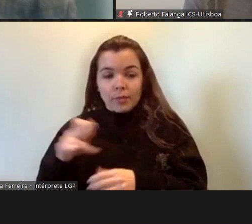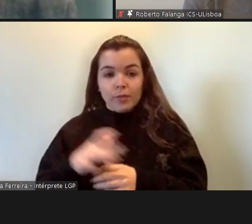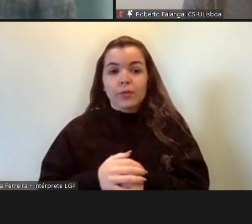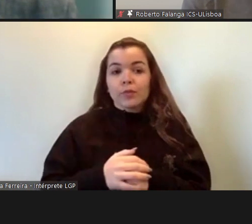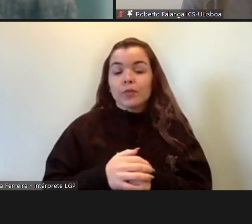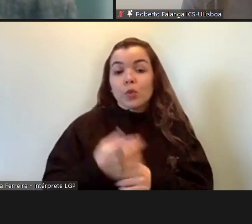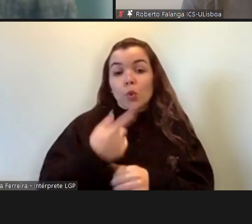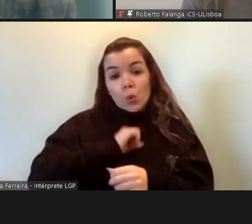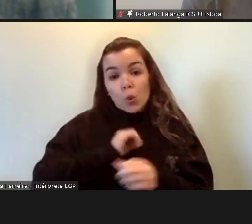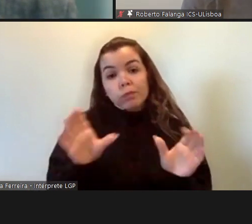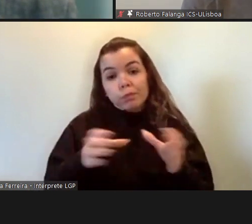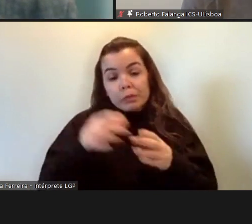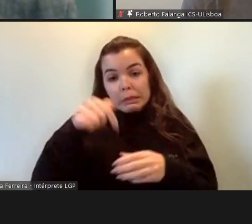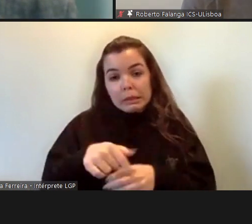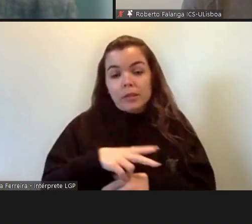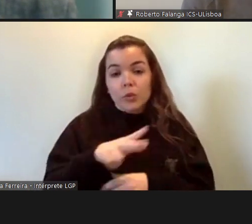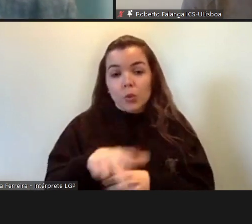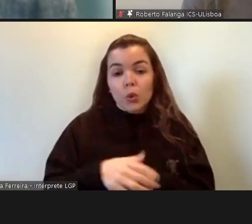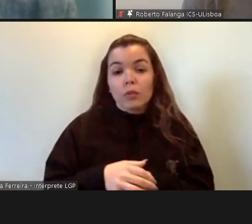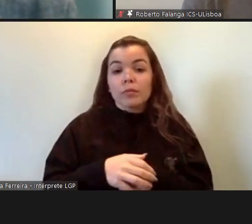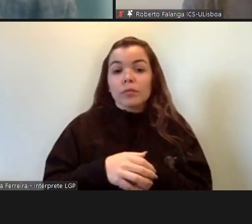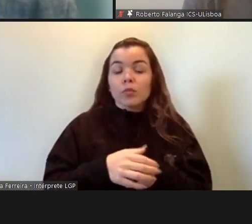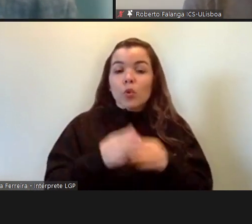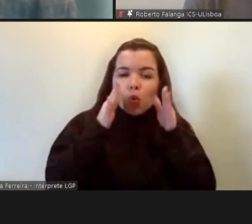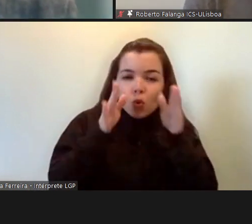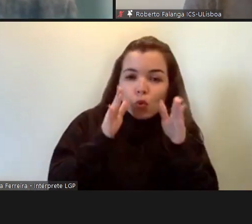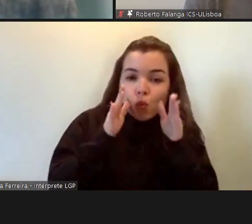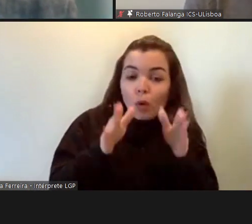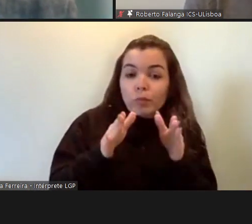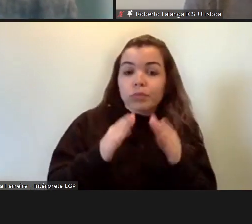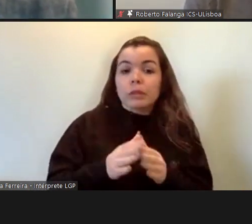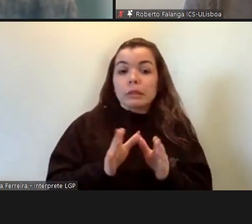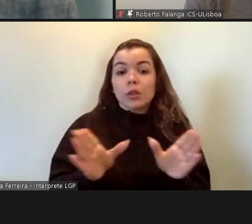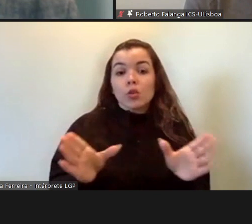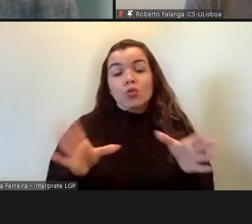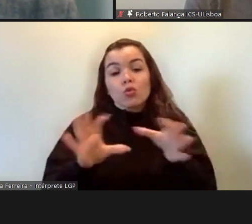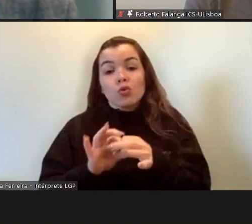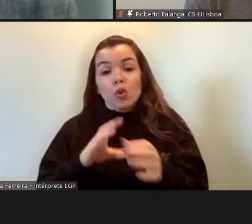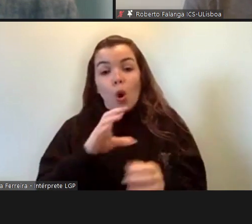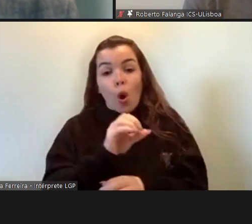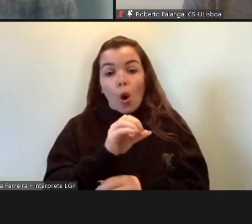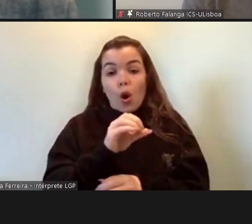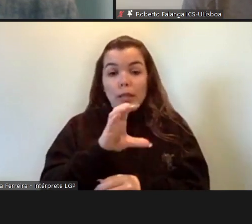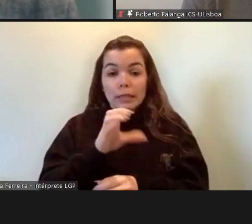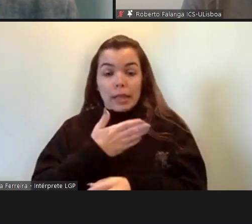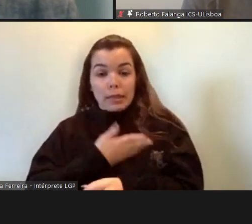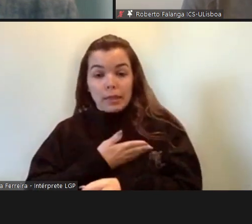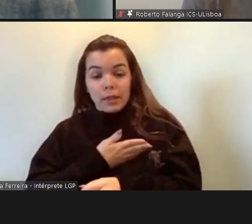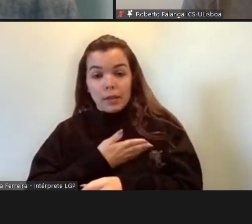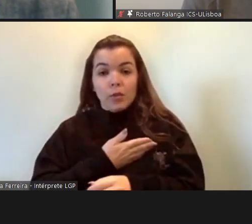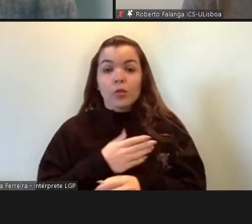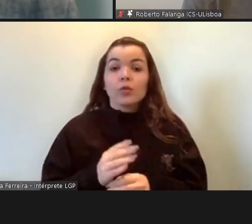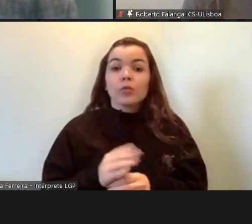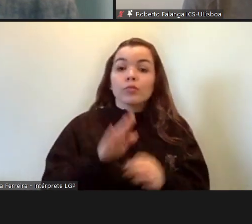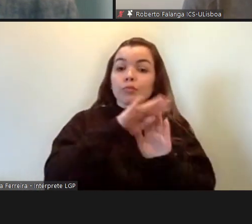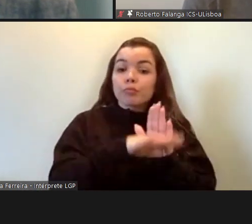empenhou-se bastante em desenvolver, em parceria com a OECD, um programa de apoio a processos